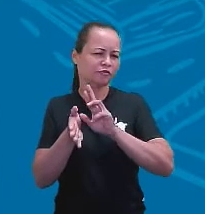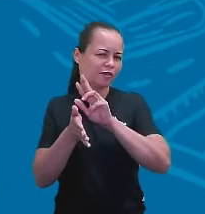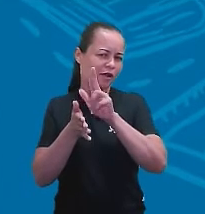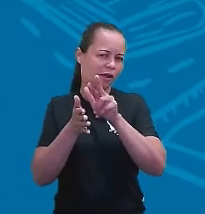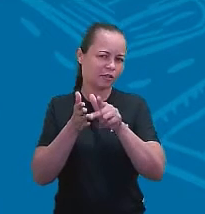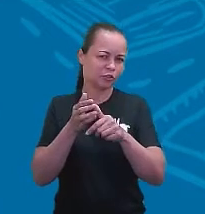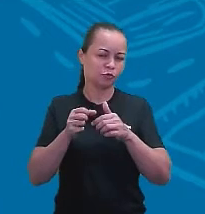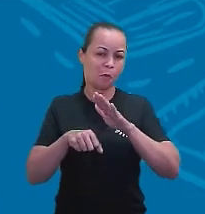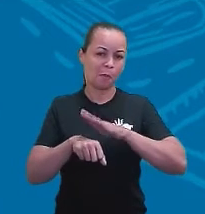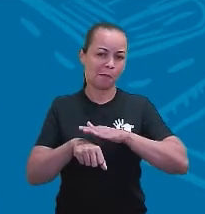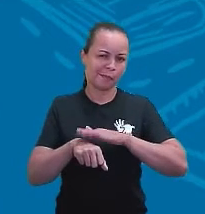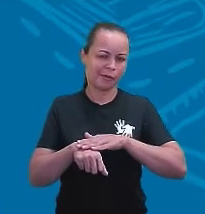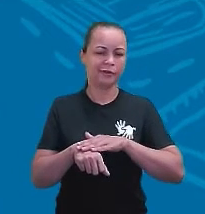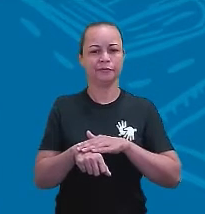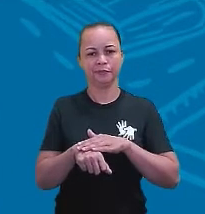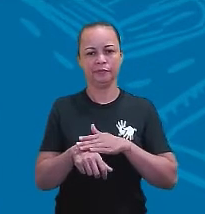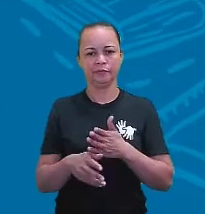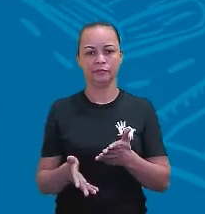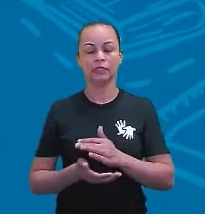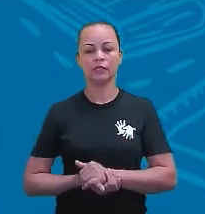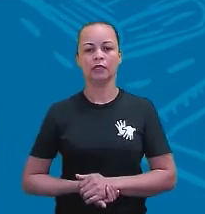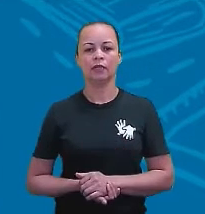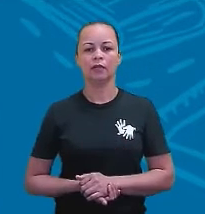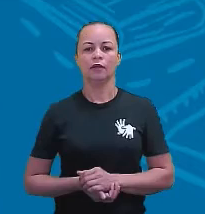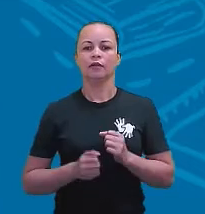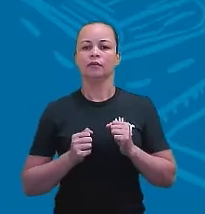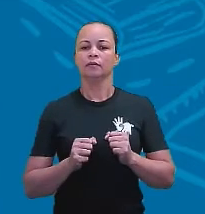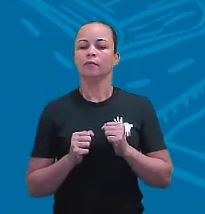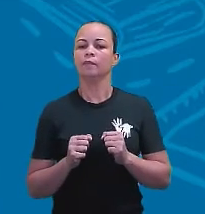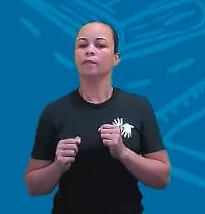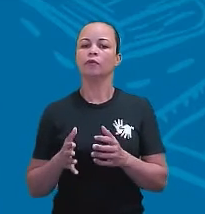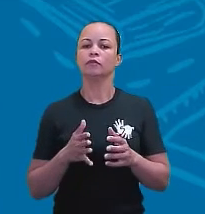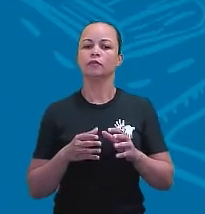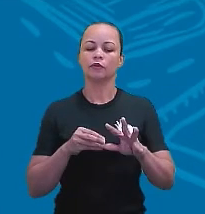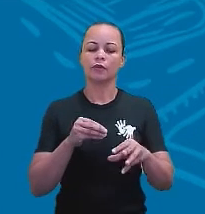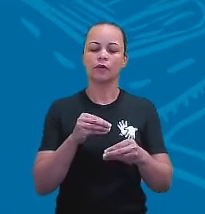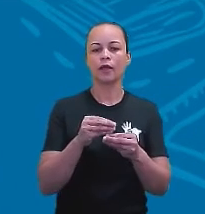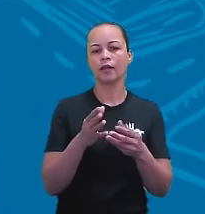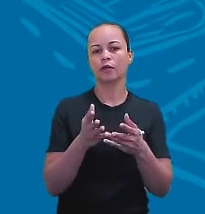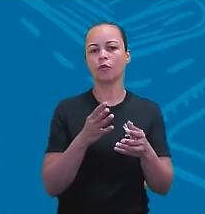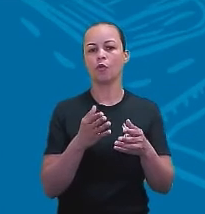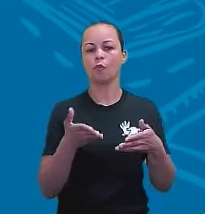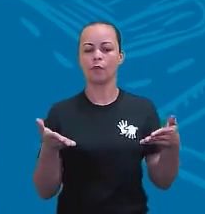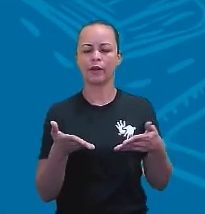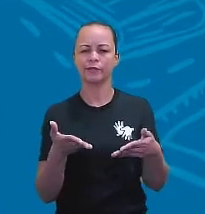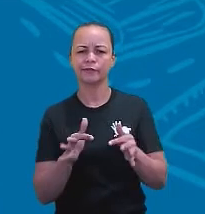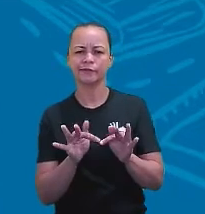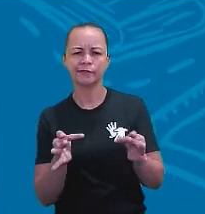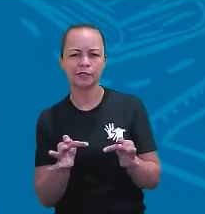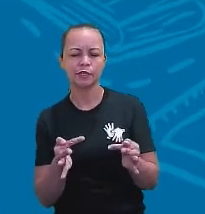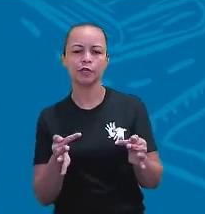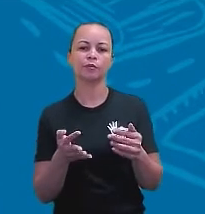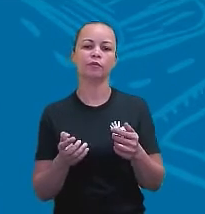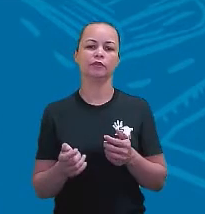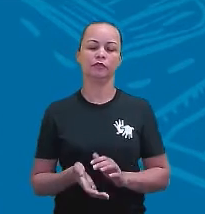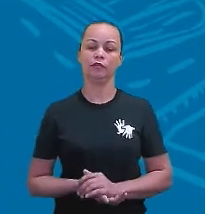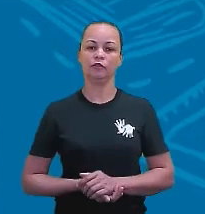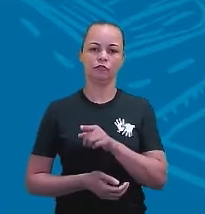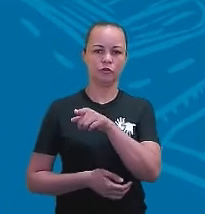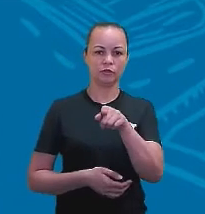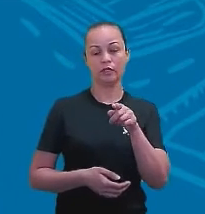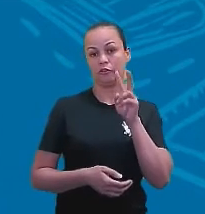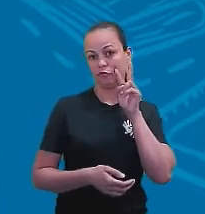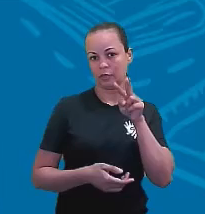diversos momentos, em diversas situações. A gente pode colocar ele como o presente simples. Vocês verão também